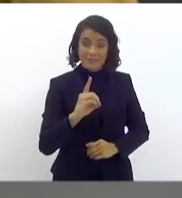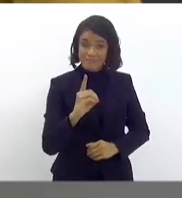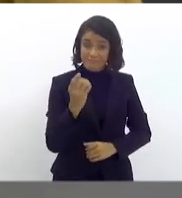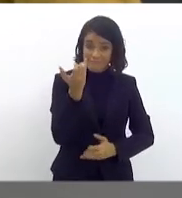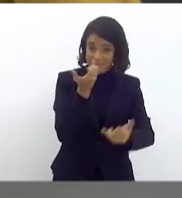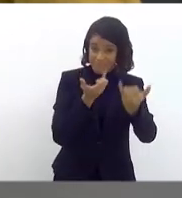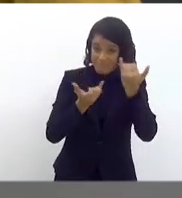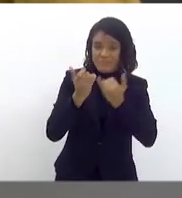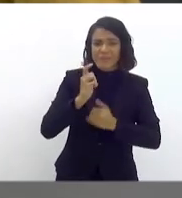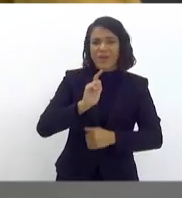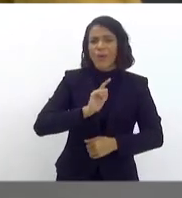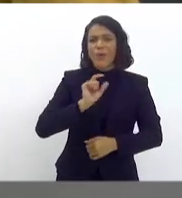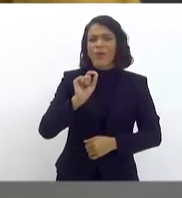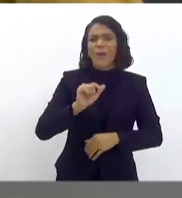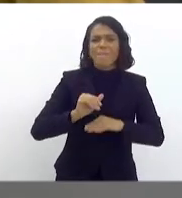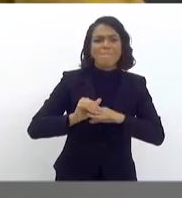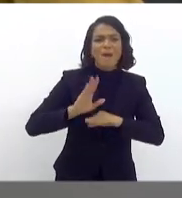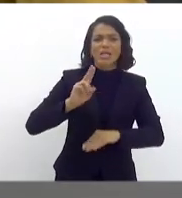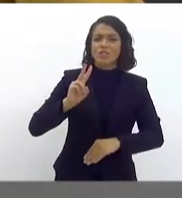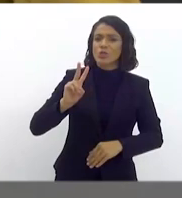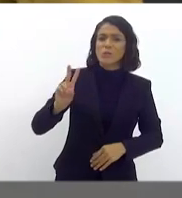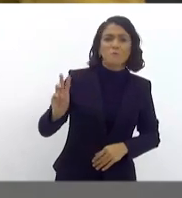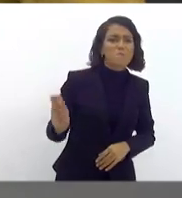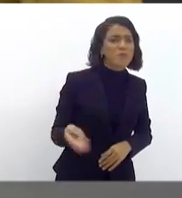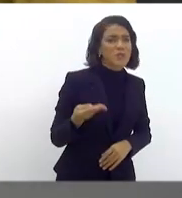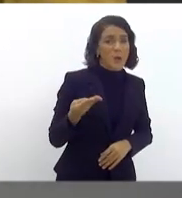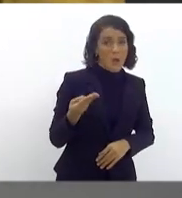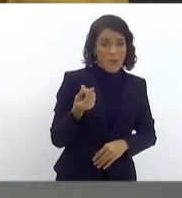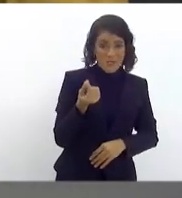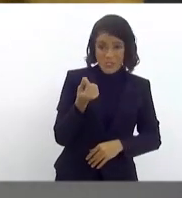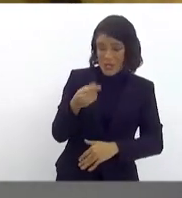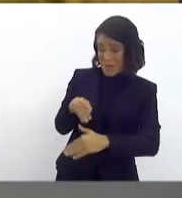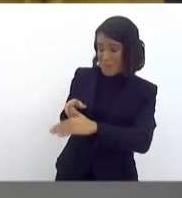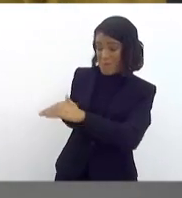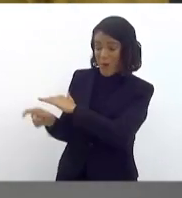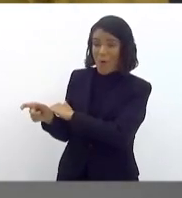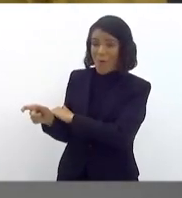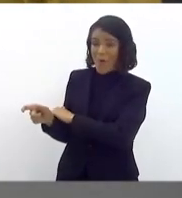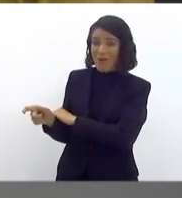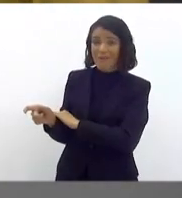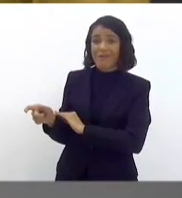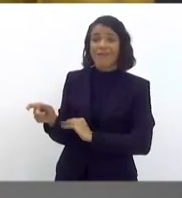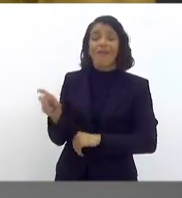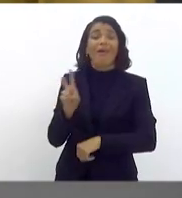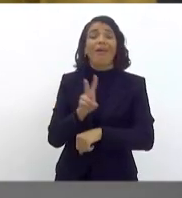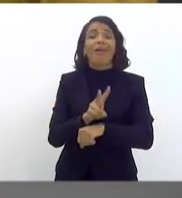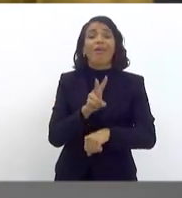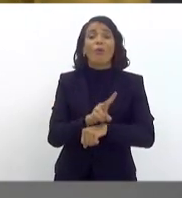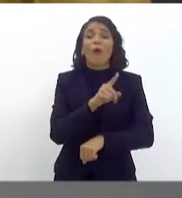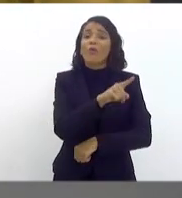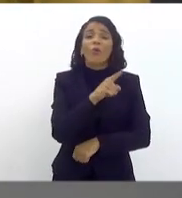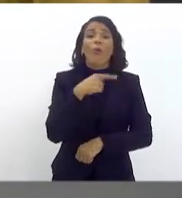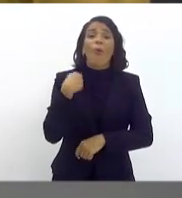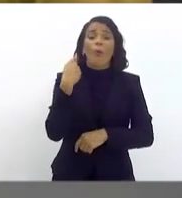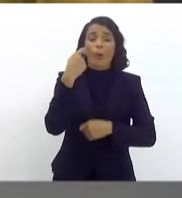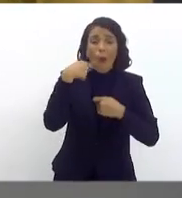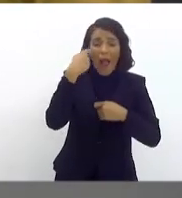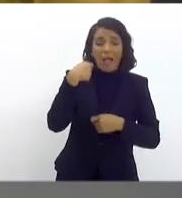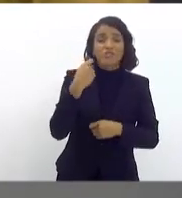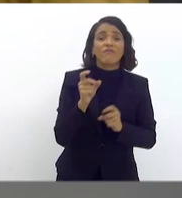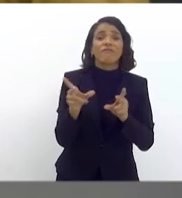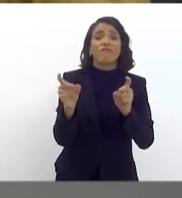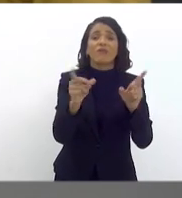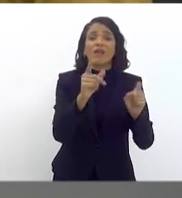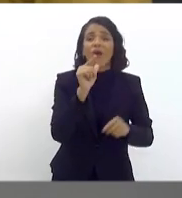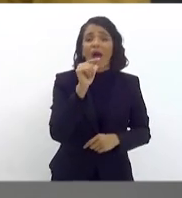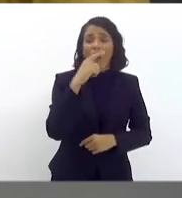tem é que há mais de 2 milhões de reais retido no ECAD enquanto eles estão no sinal de trânsito, vendendo água,